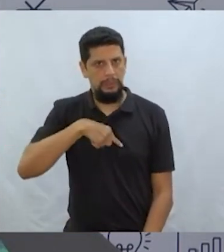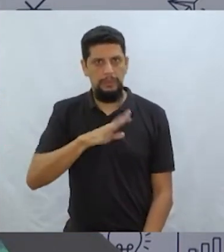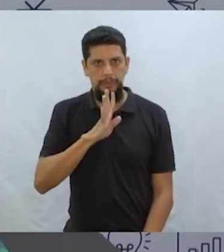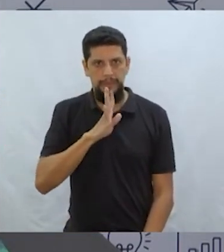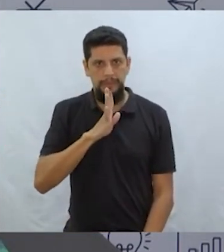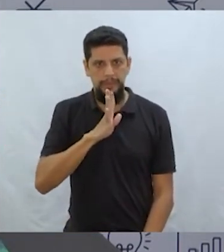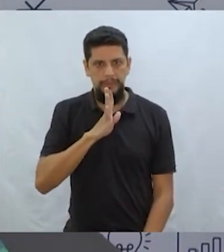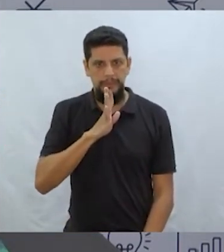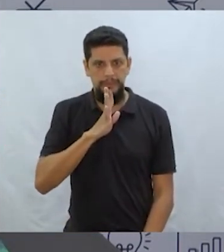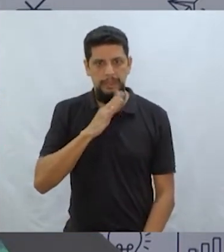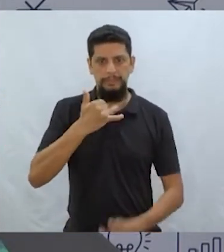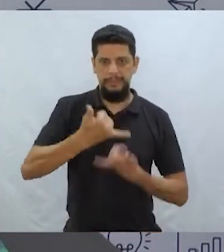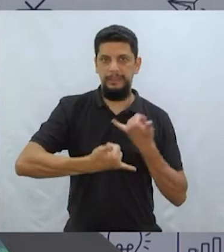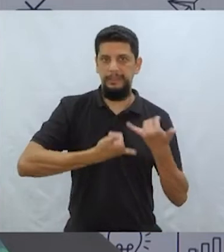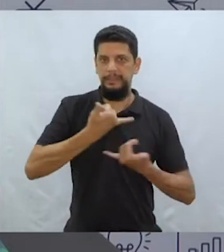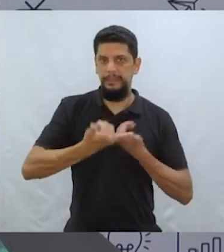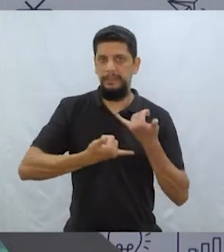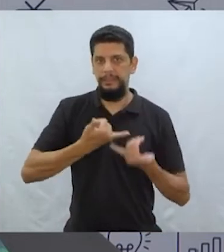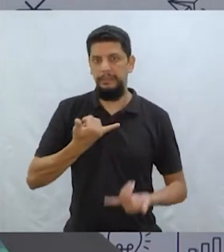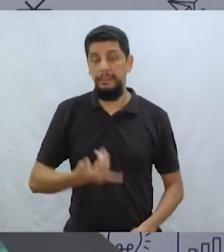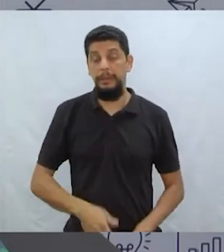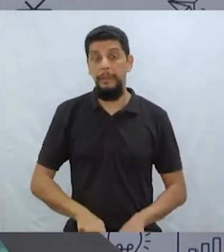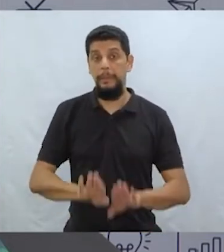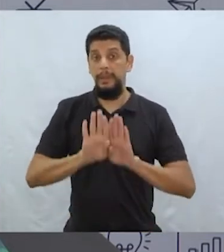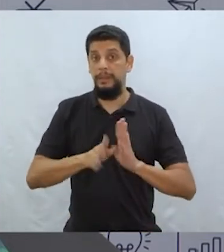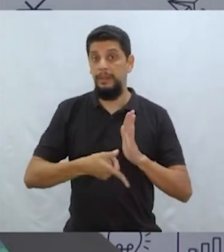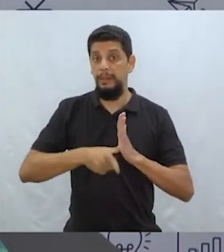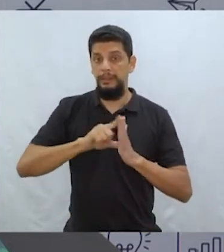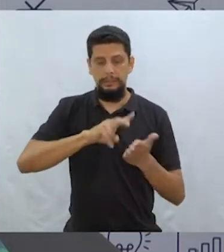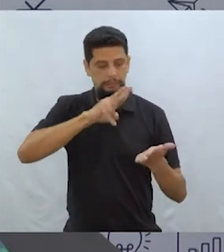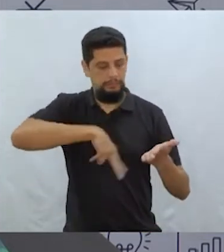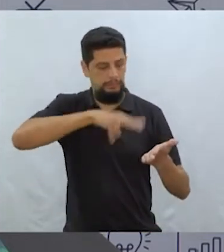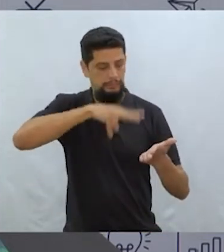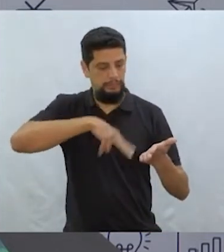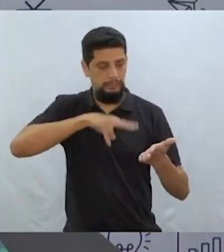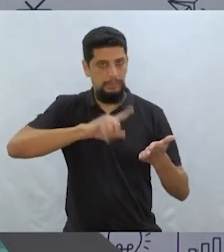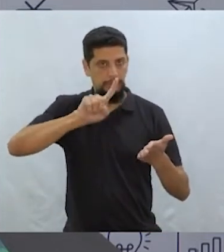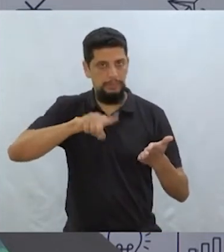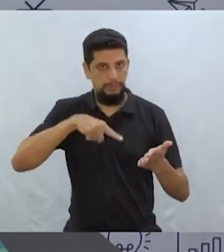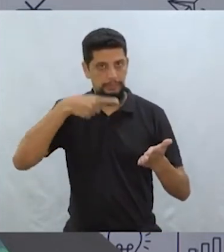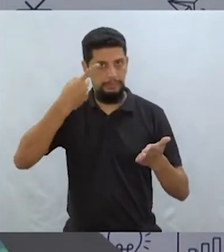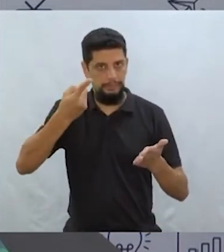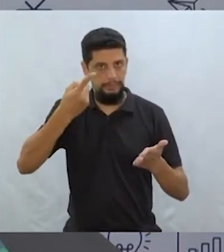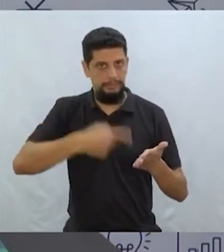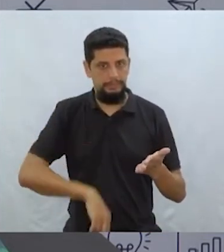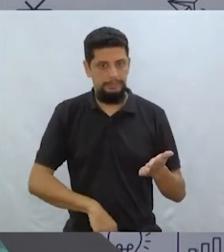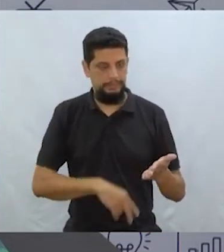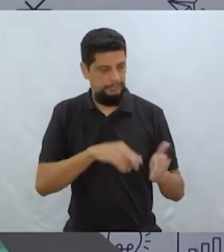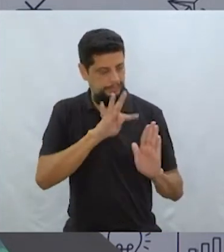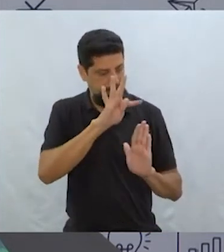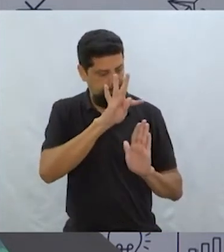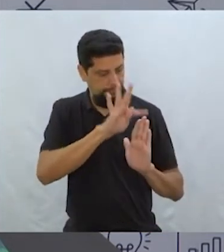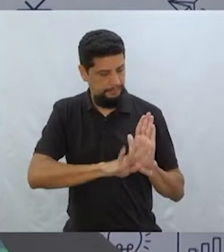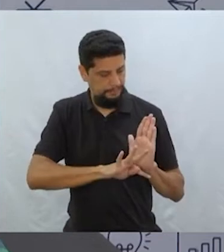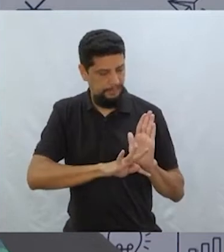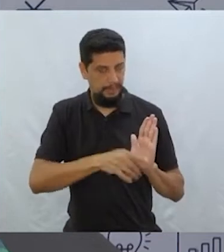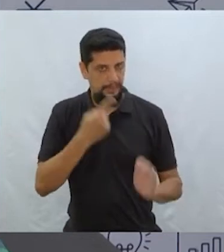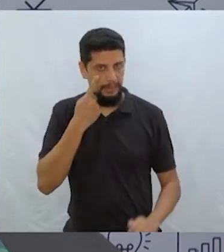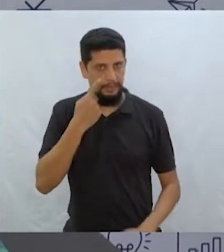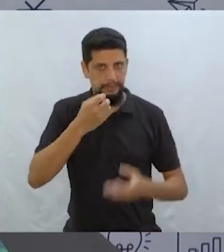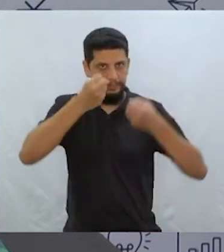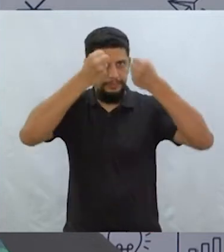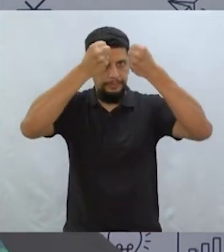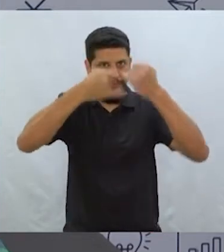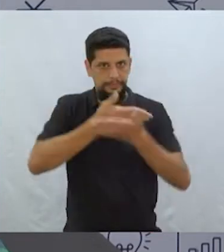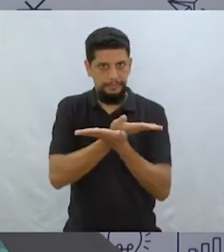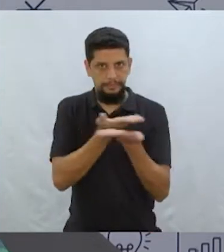vamos conhecer também a brincadeira Antes de nós lermos o nosso próximo nossa próxima parte do texto eu quero falar